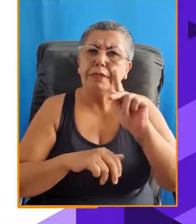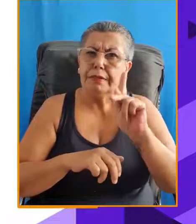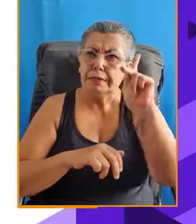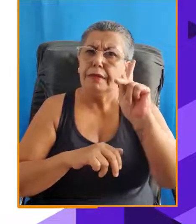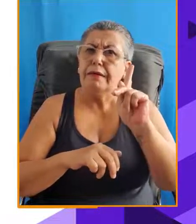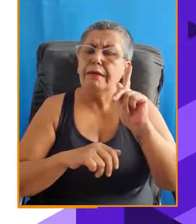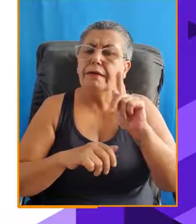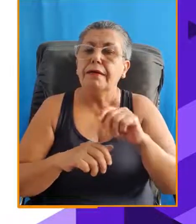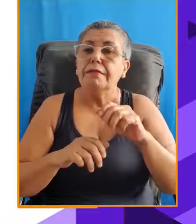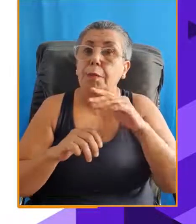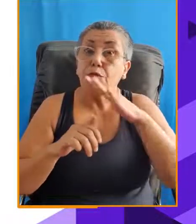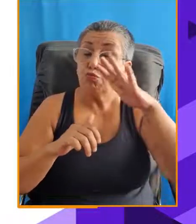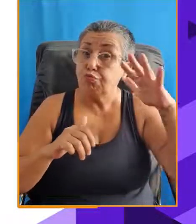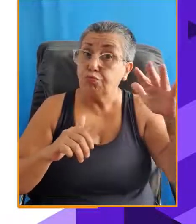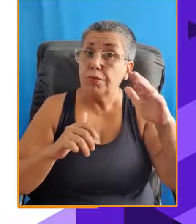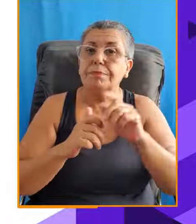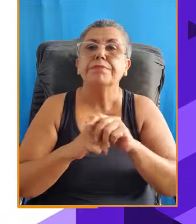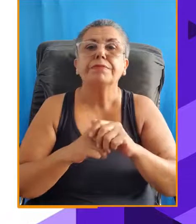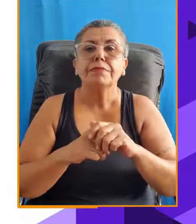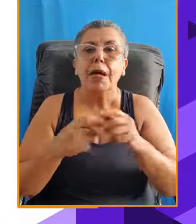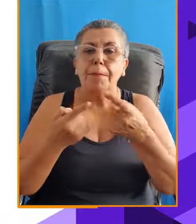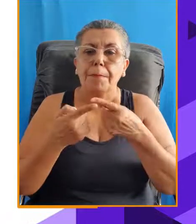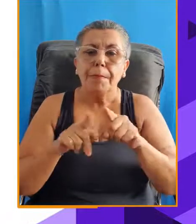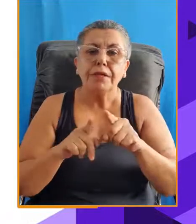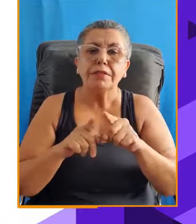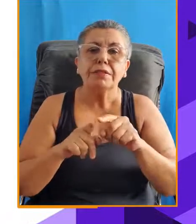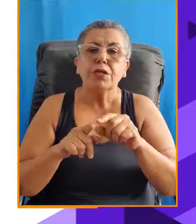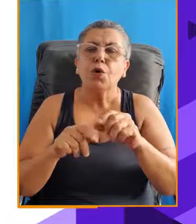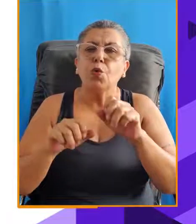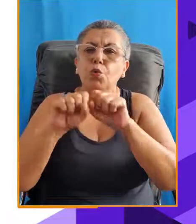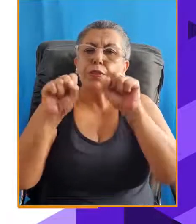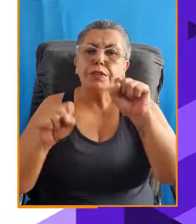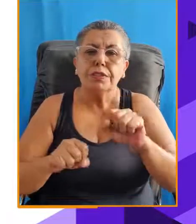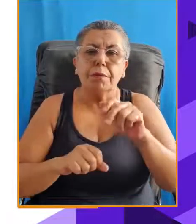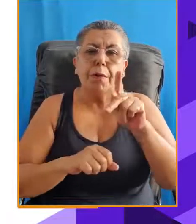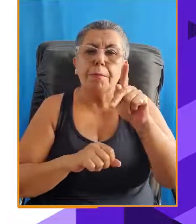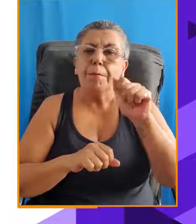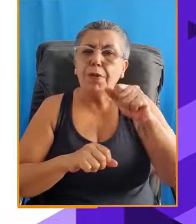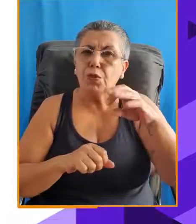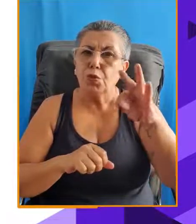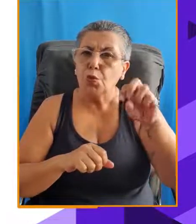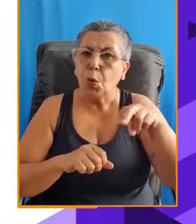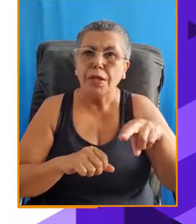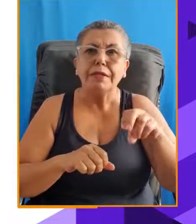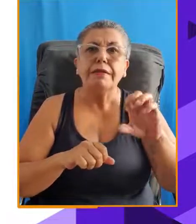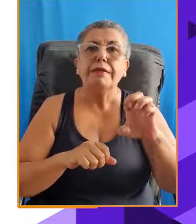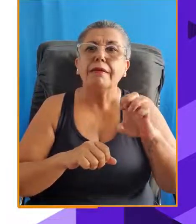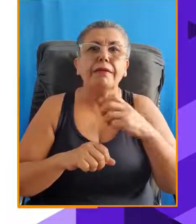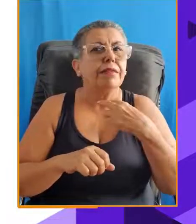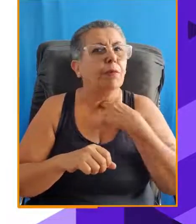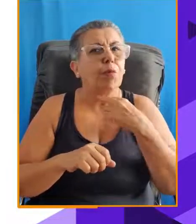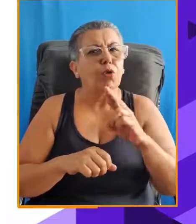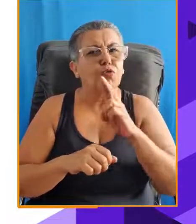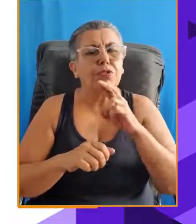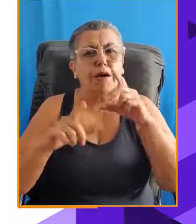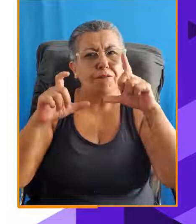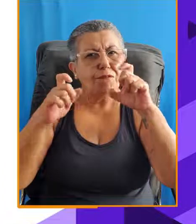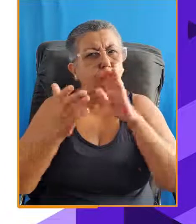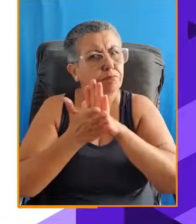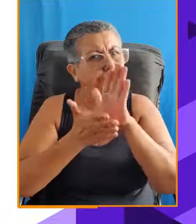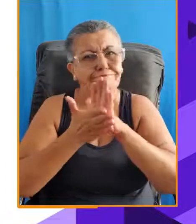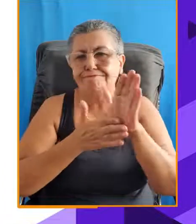fluorescentes. Por outro lado, o sistema Pantone não se aplica a fotografias, sendo necessário, nessas